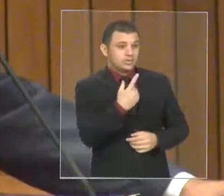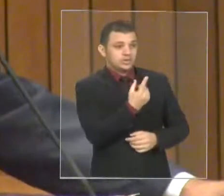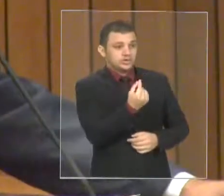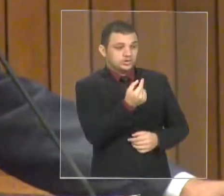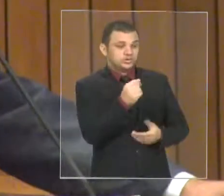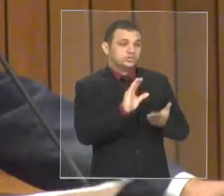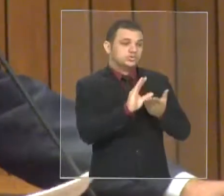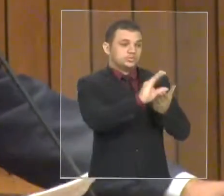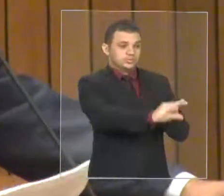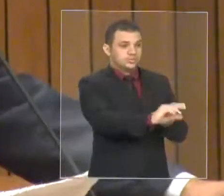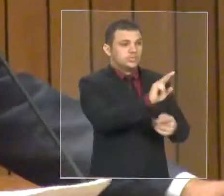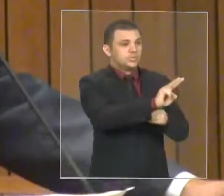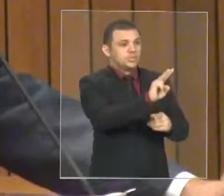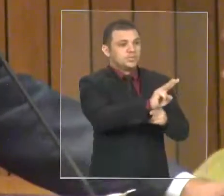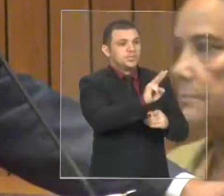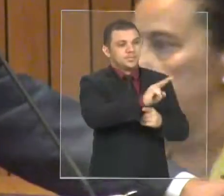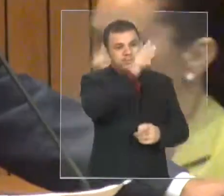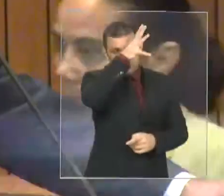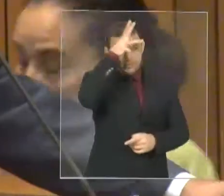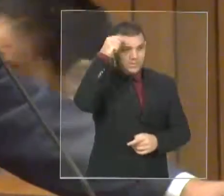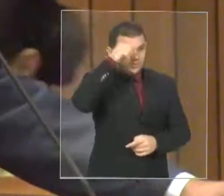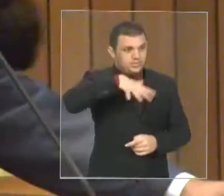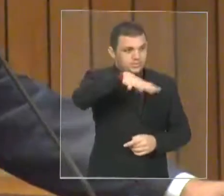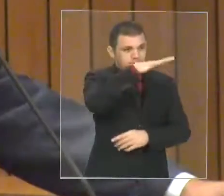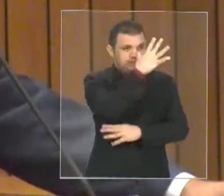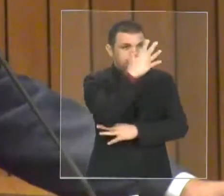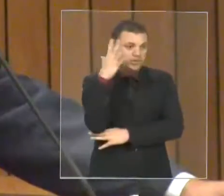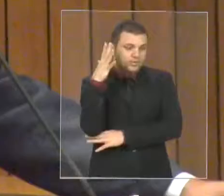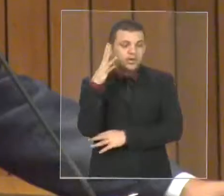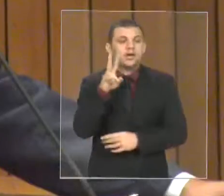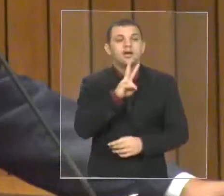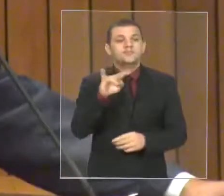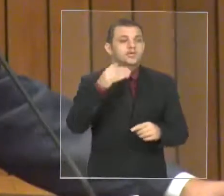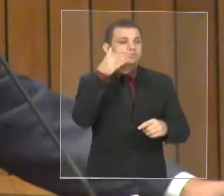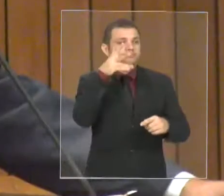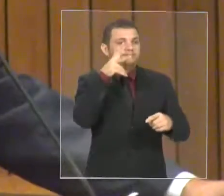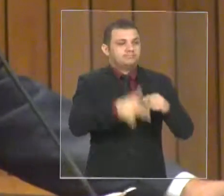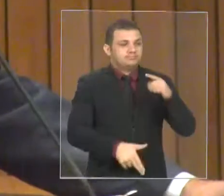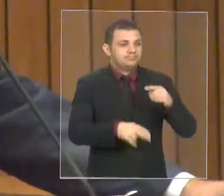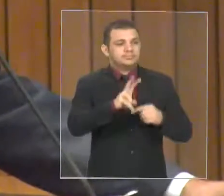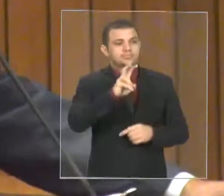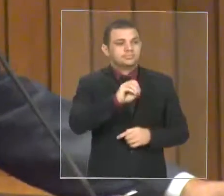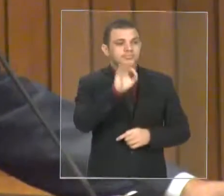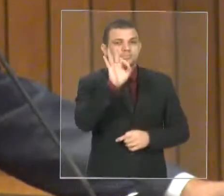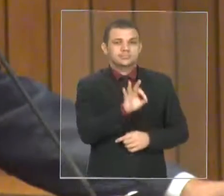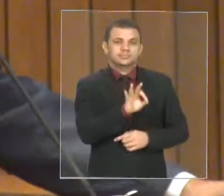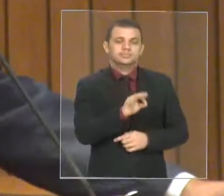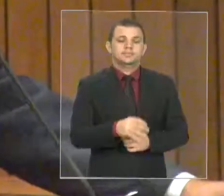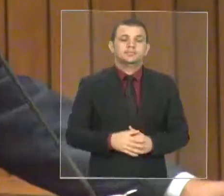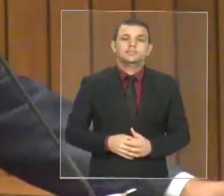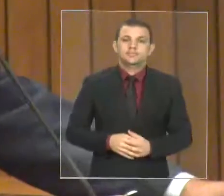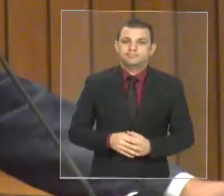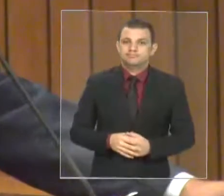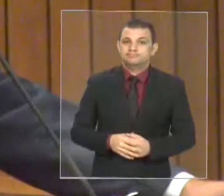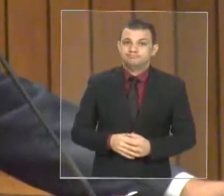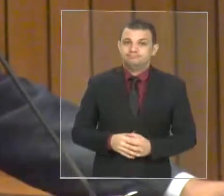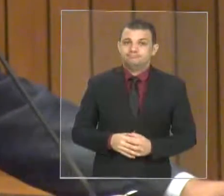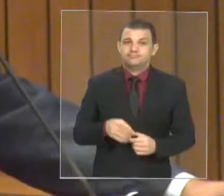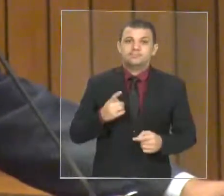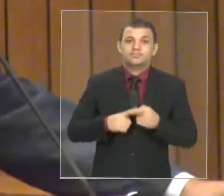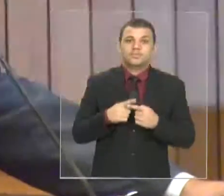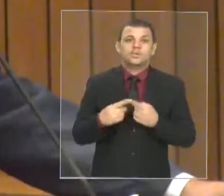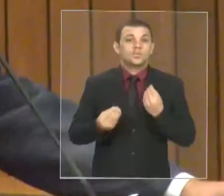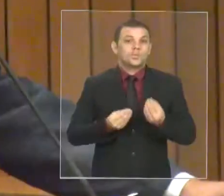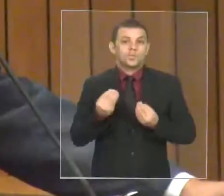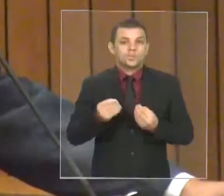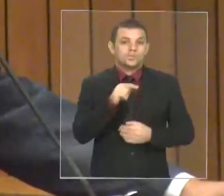Amazônica. Isso fruto da política que ele tem adotado de ampliação de desmatamento no Brasil,